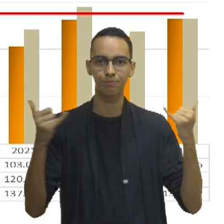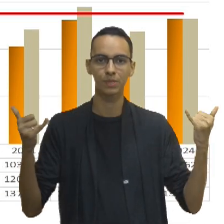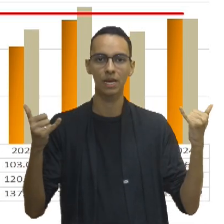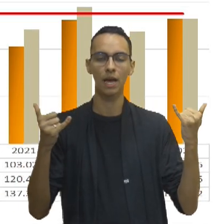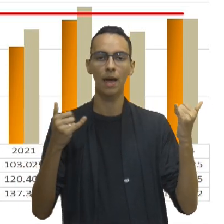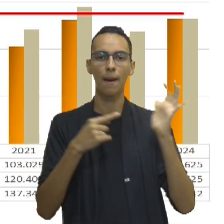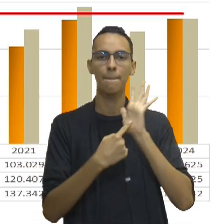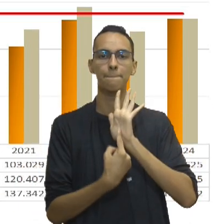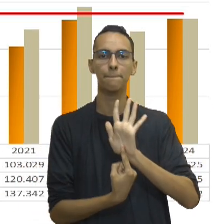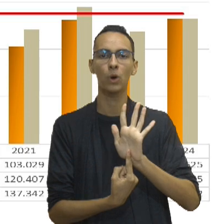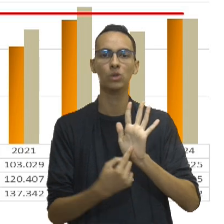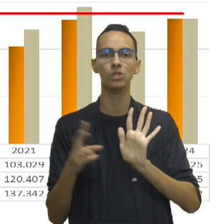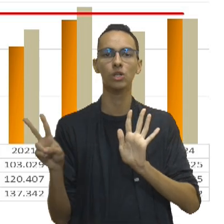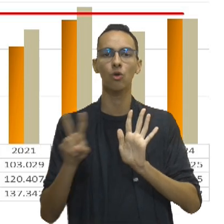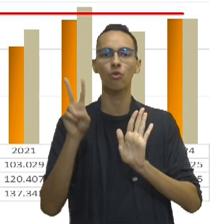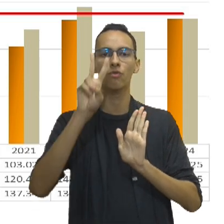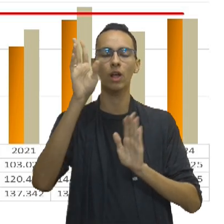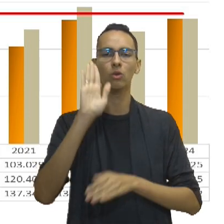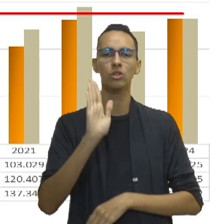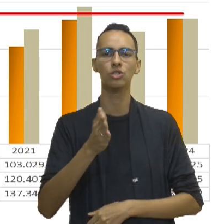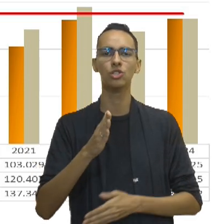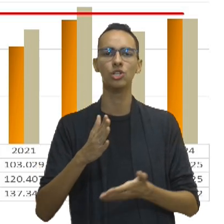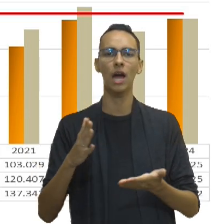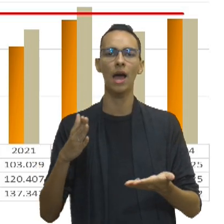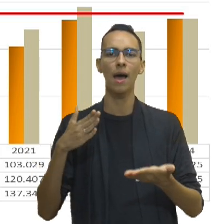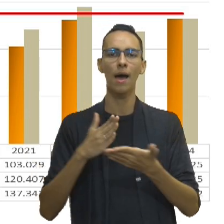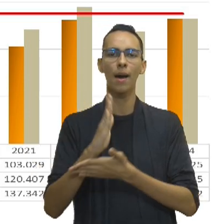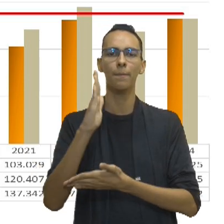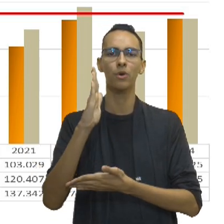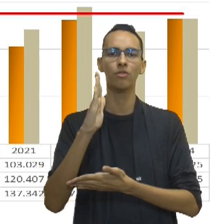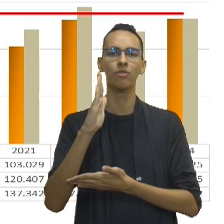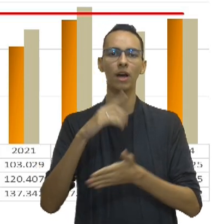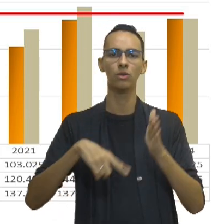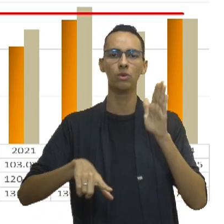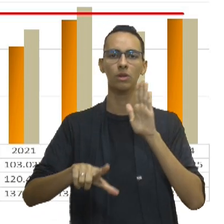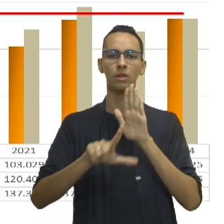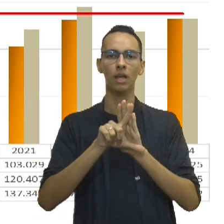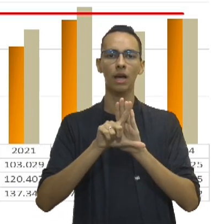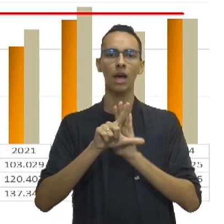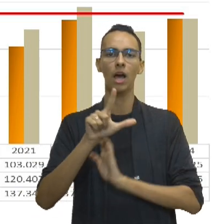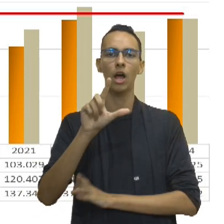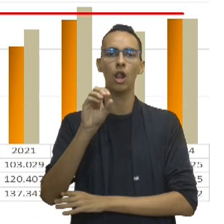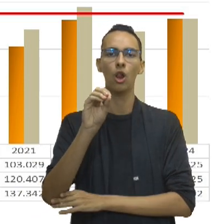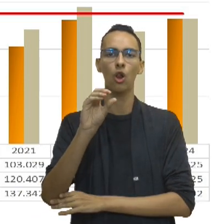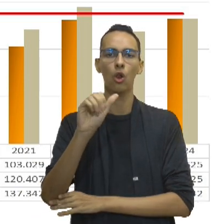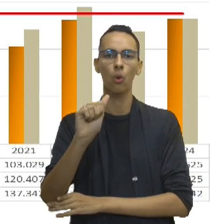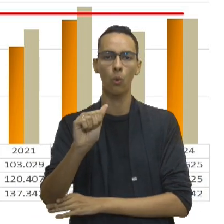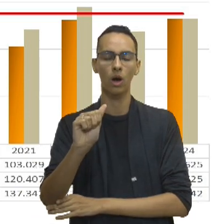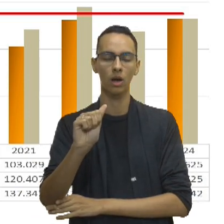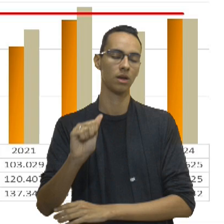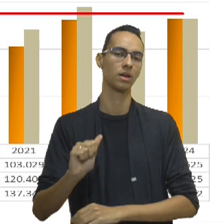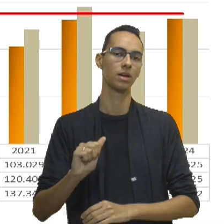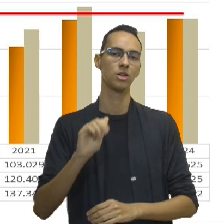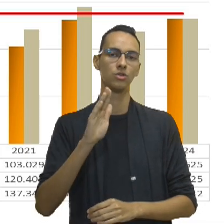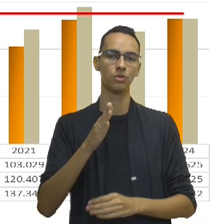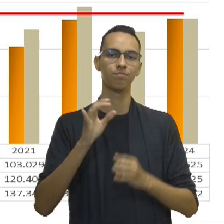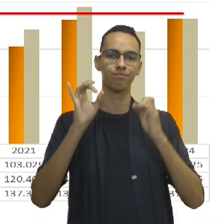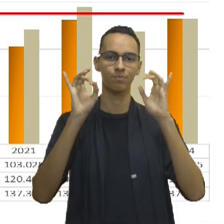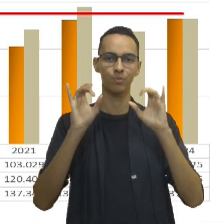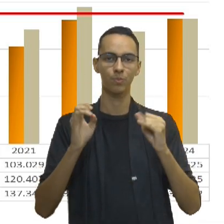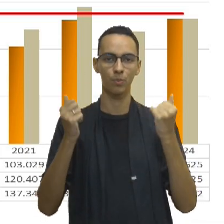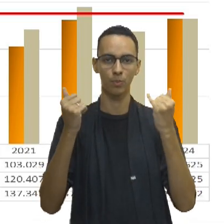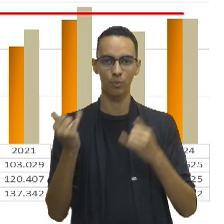aprovado na LOA 2025, na Lei Orçamentária 2025. E cabe destacar aí que estão incluídas todas